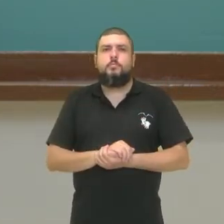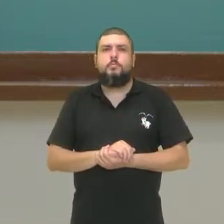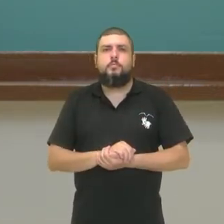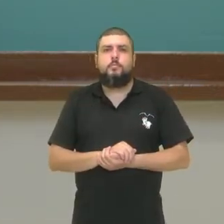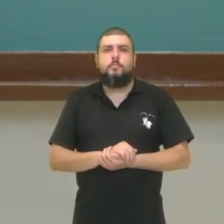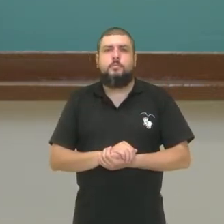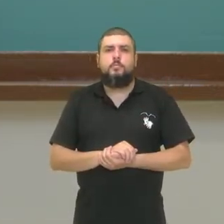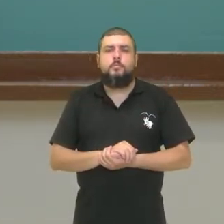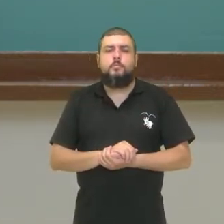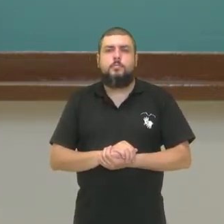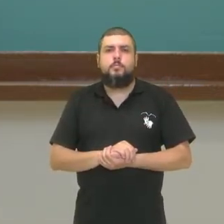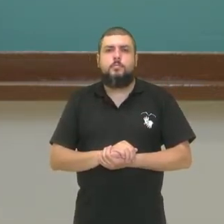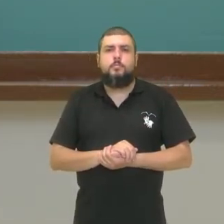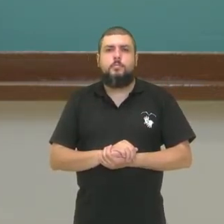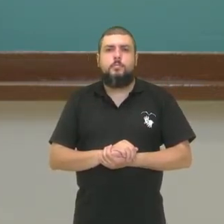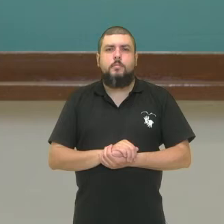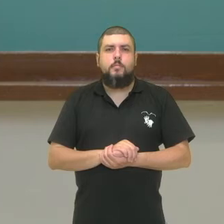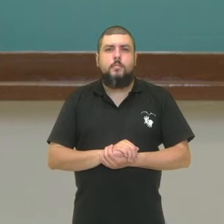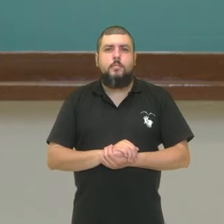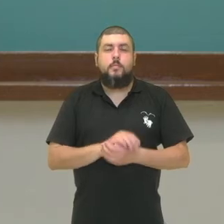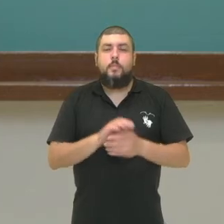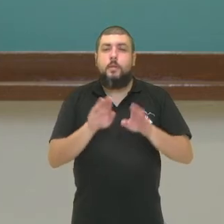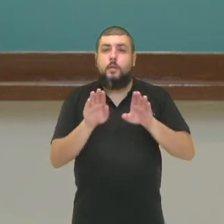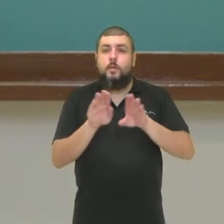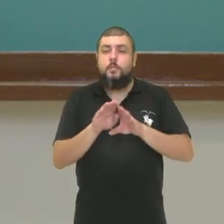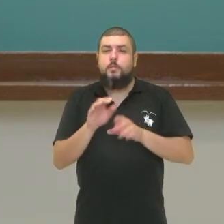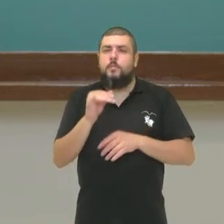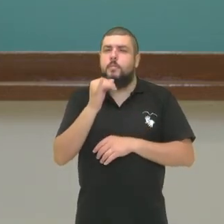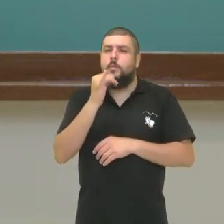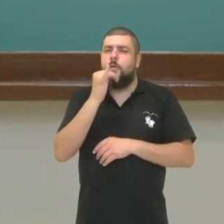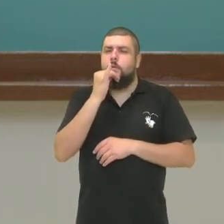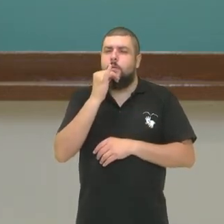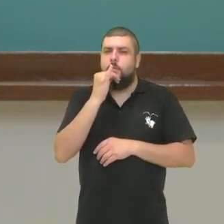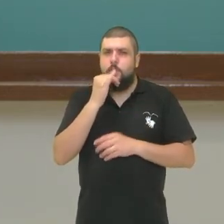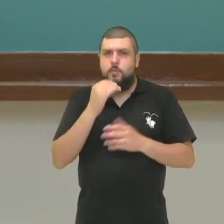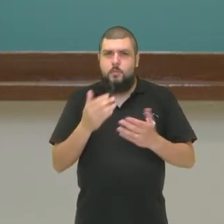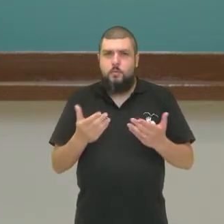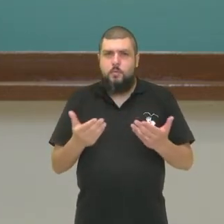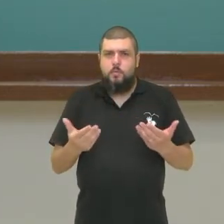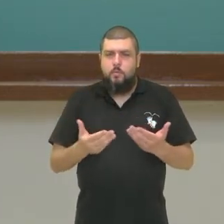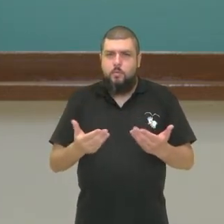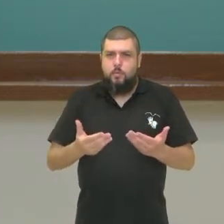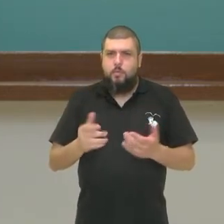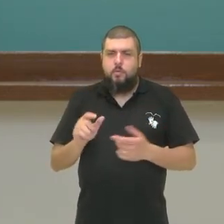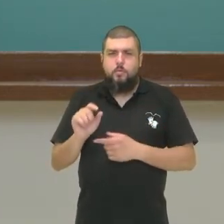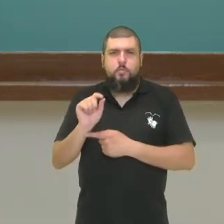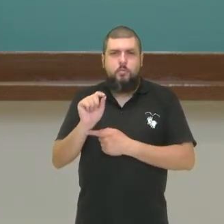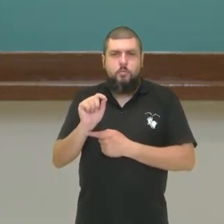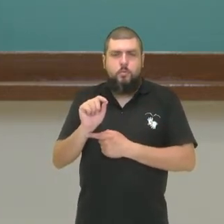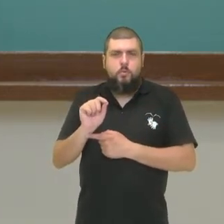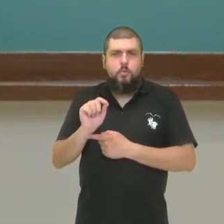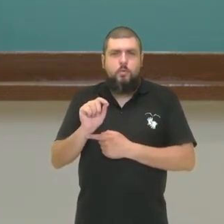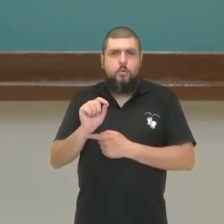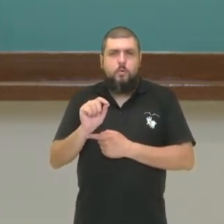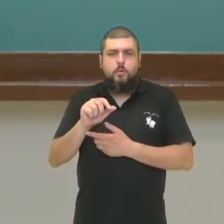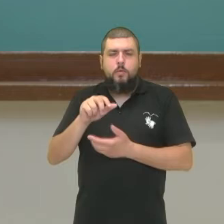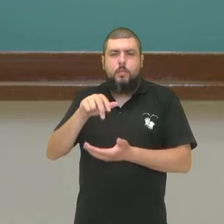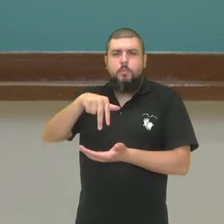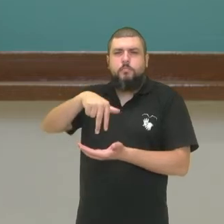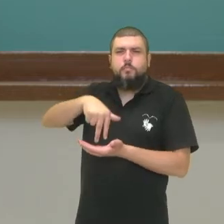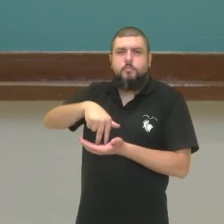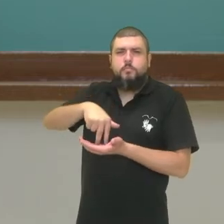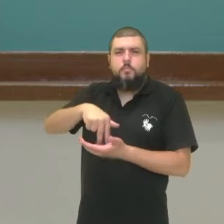Nós temos como exemplo hoje, de jogos teatrais de improvisação, os stand-ups, um termo